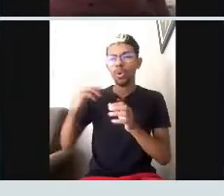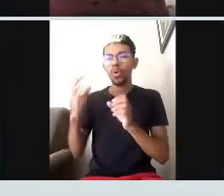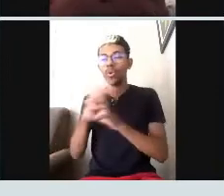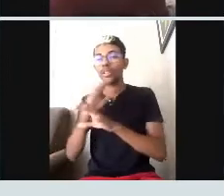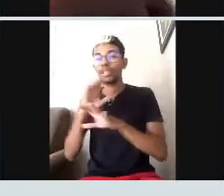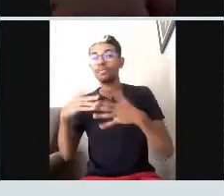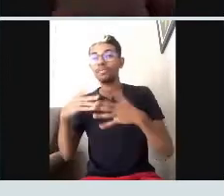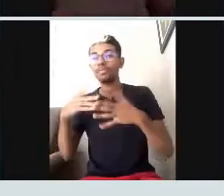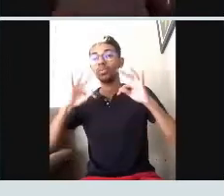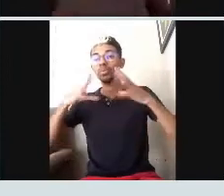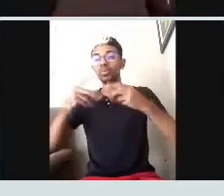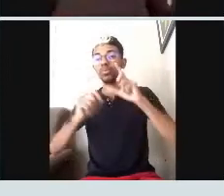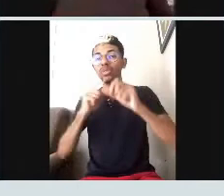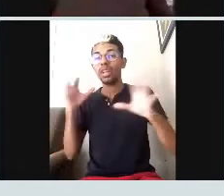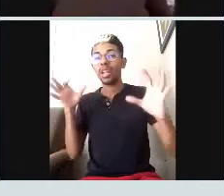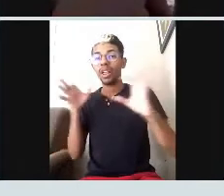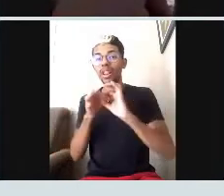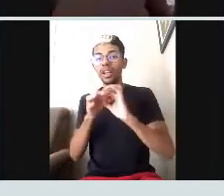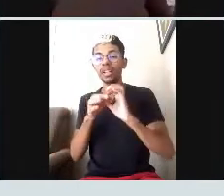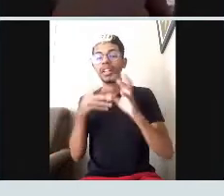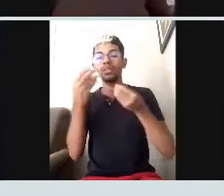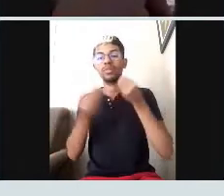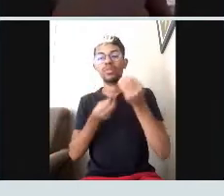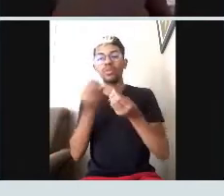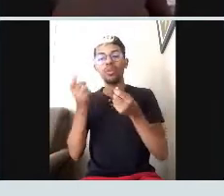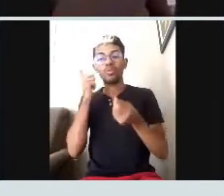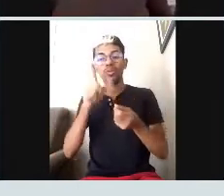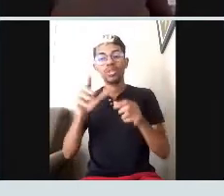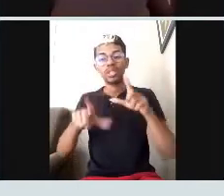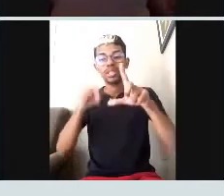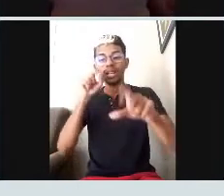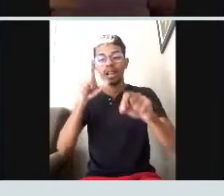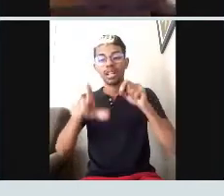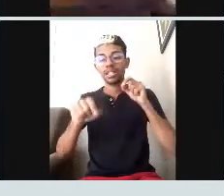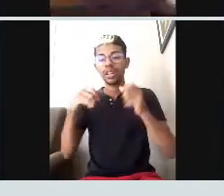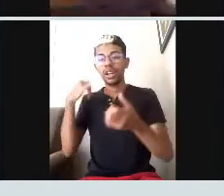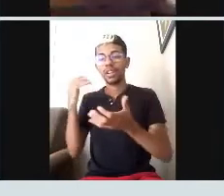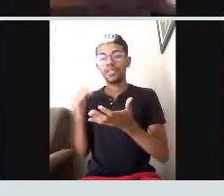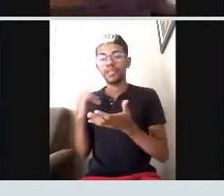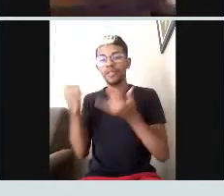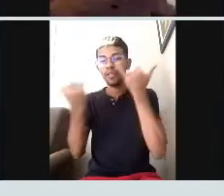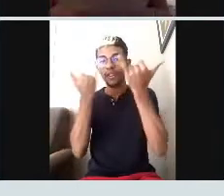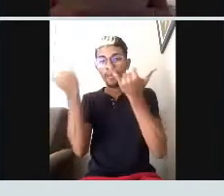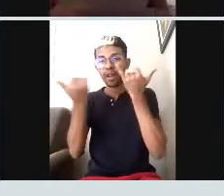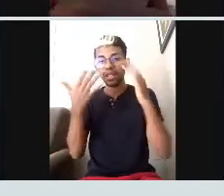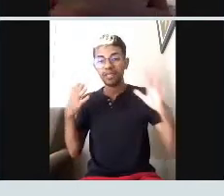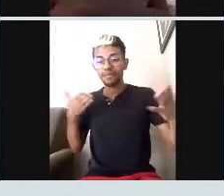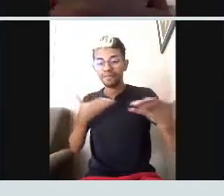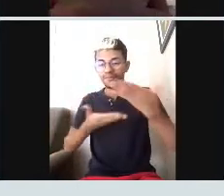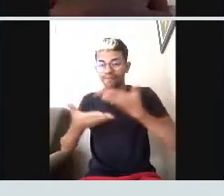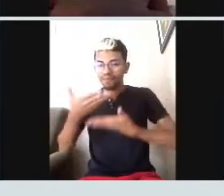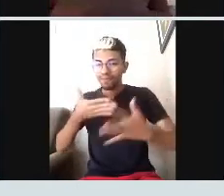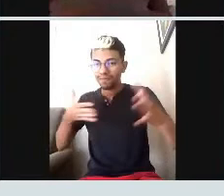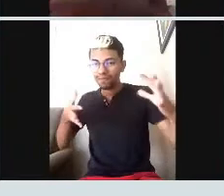Como vocês conseguiram selecionar essas informações, relacionar dentro do